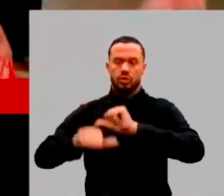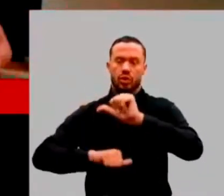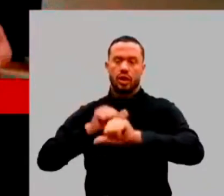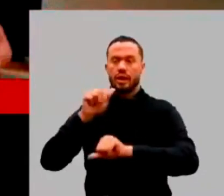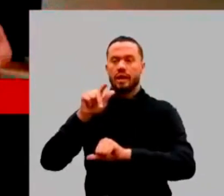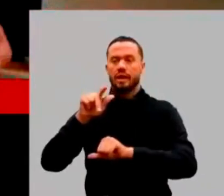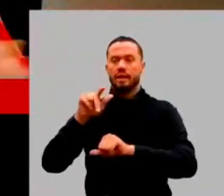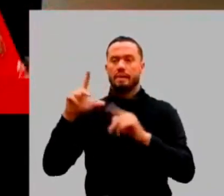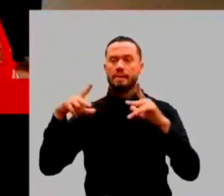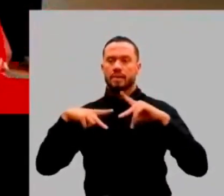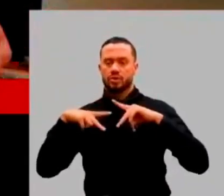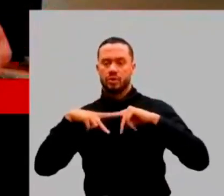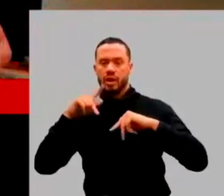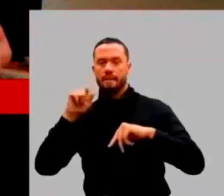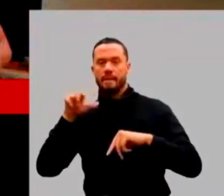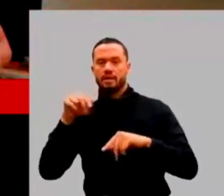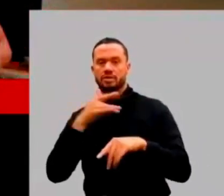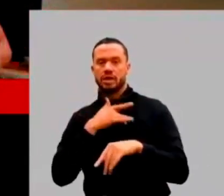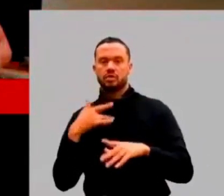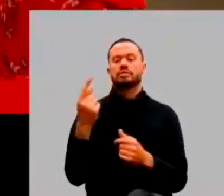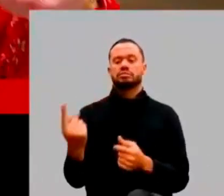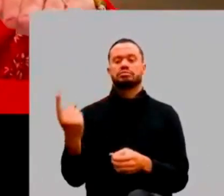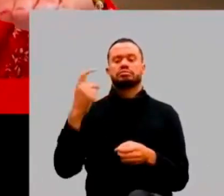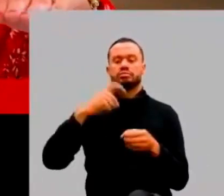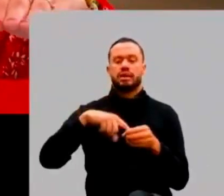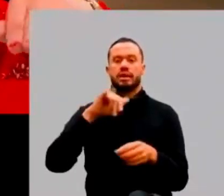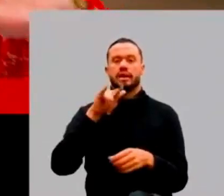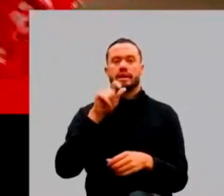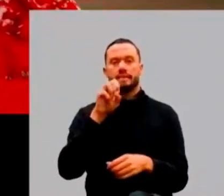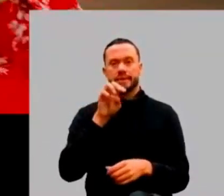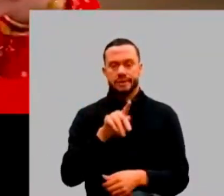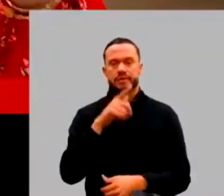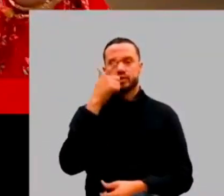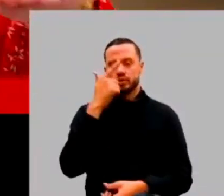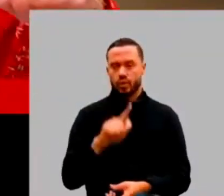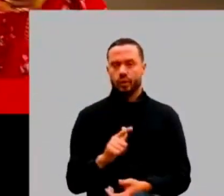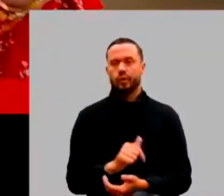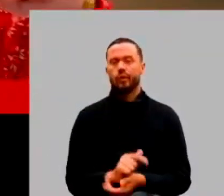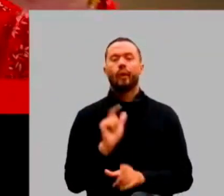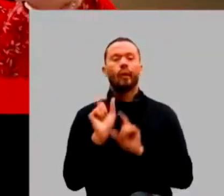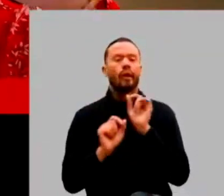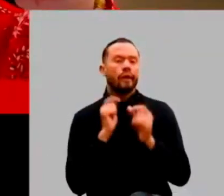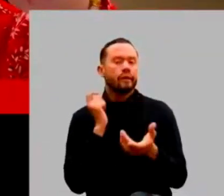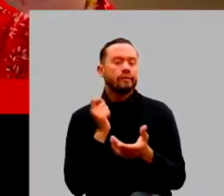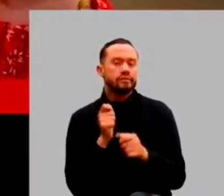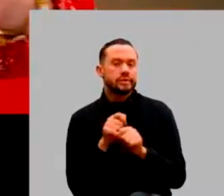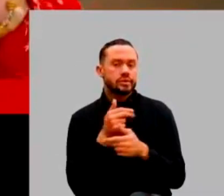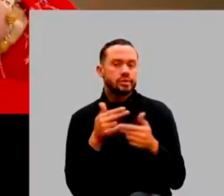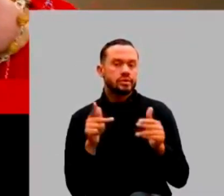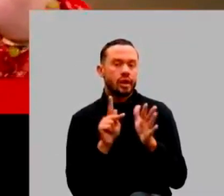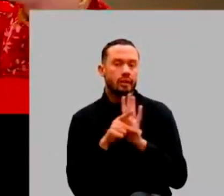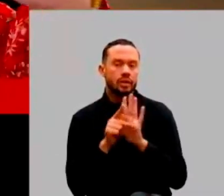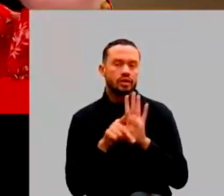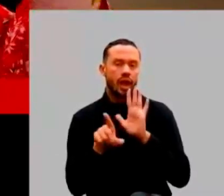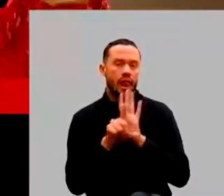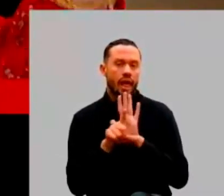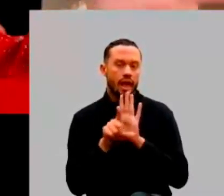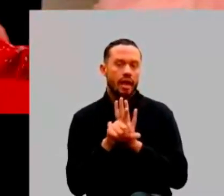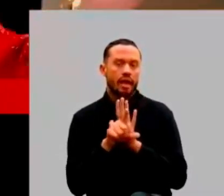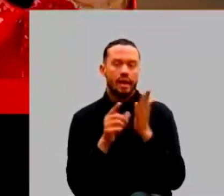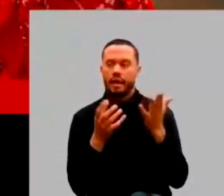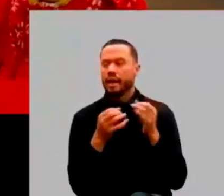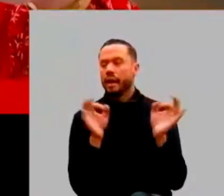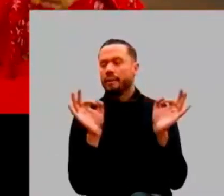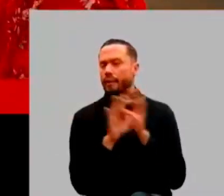saúde privados e virão para o ipseng de novo gente quem vai pagar a conta desse projeto de lei querem que